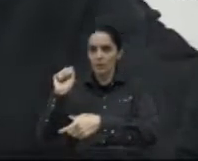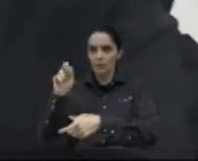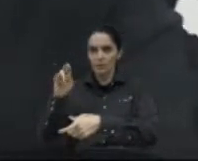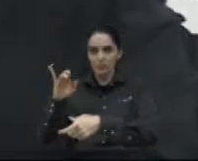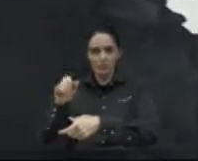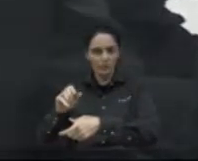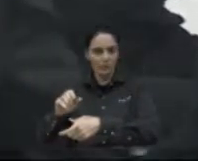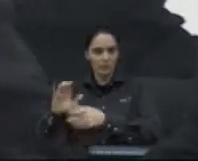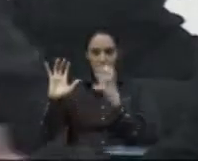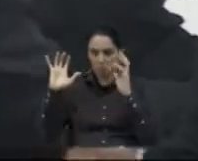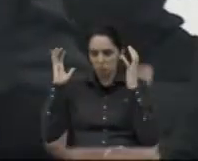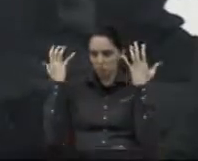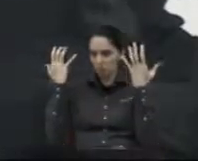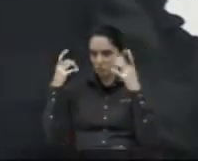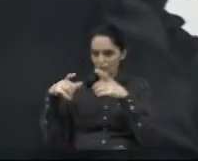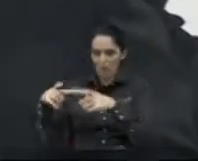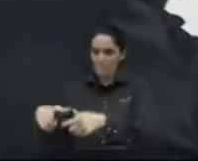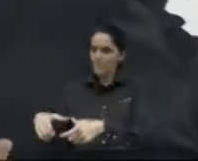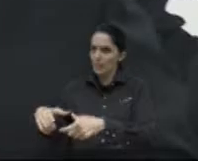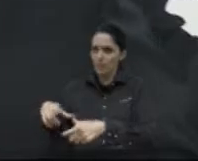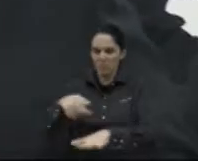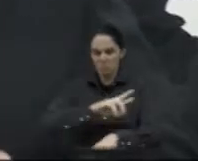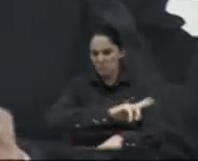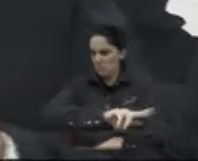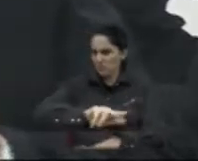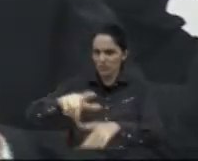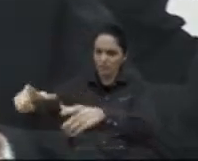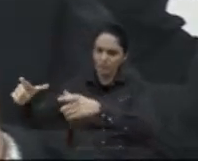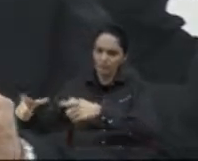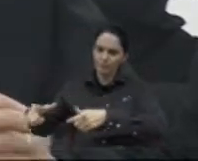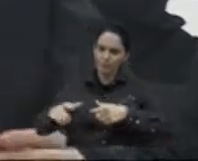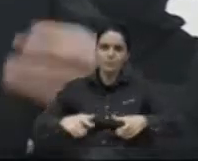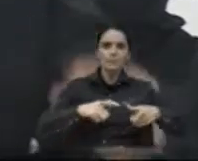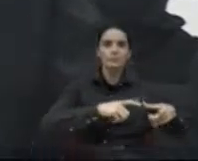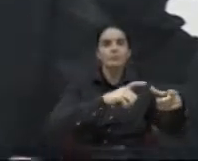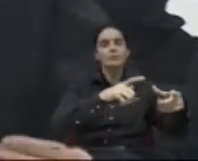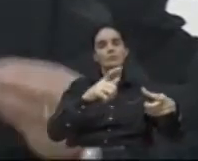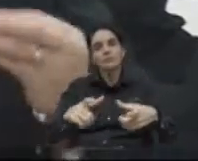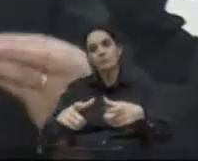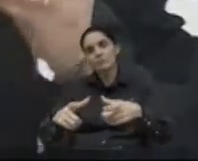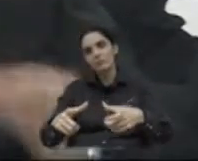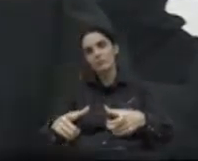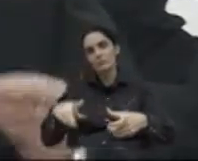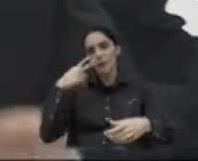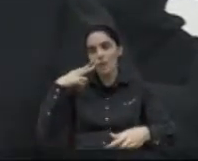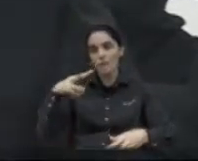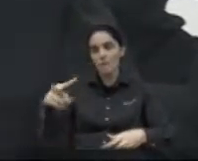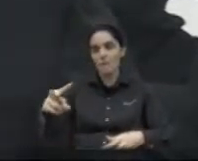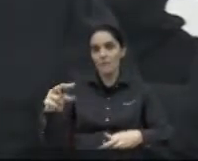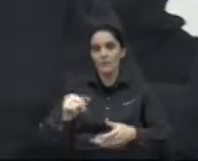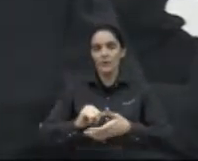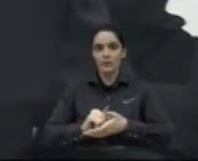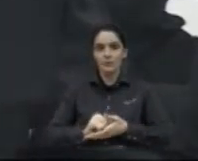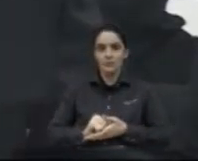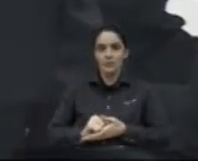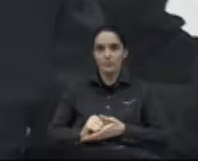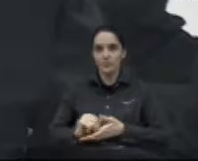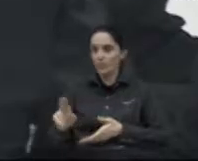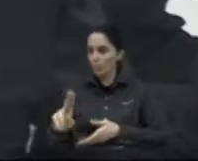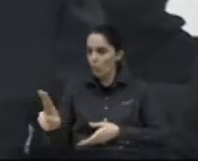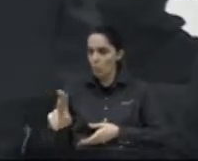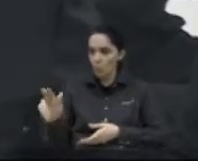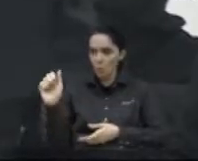evento naquele bairro e nos demais bairros também, de a gente poder ver a citação do nome do senhor